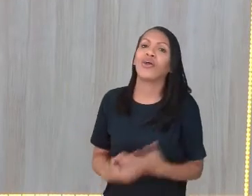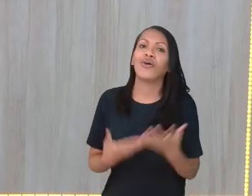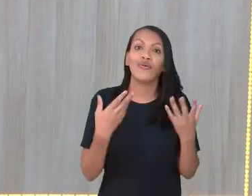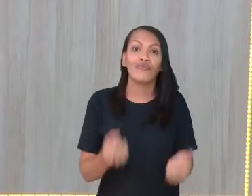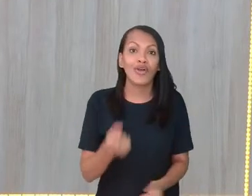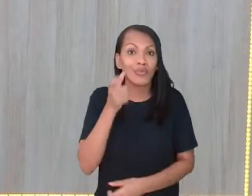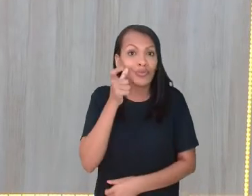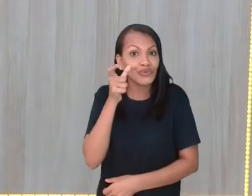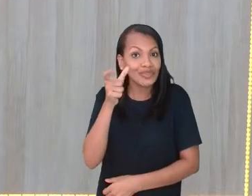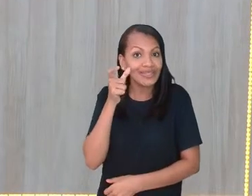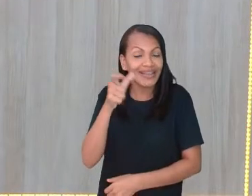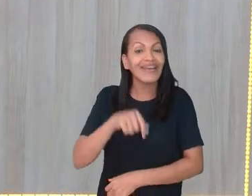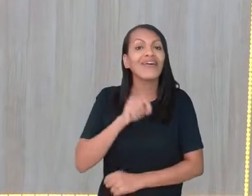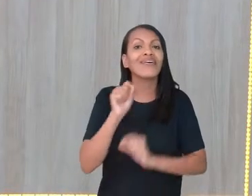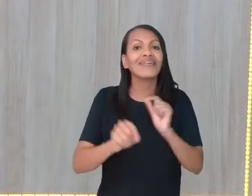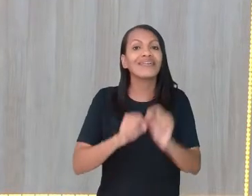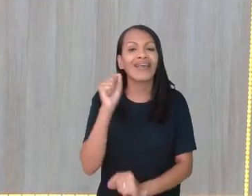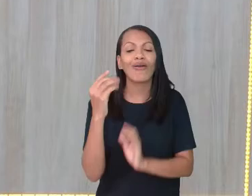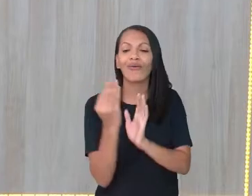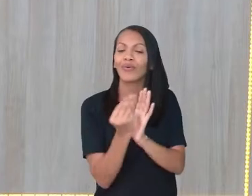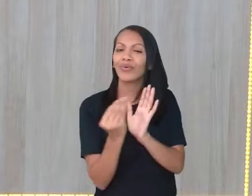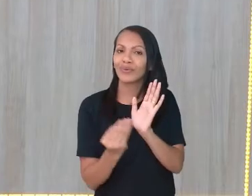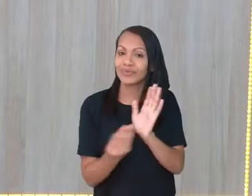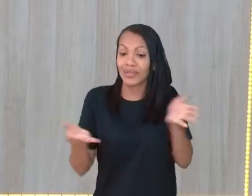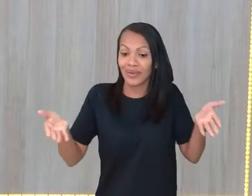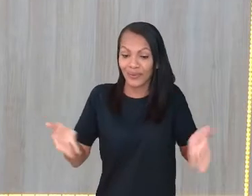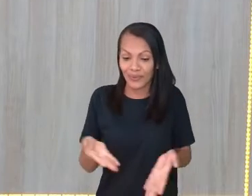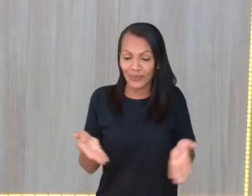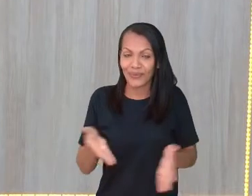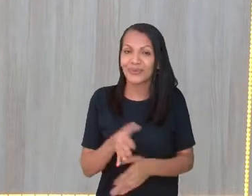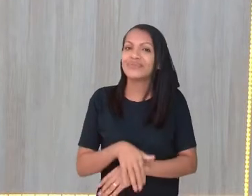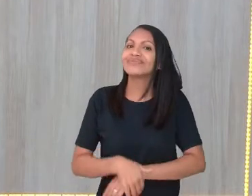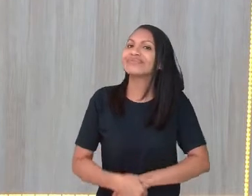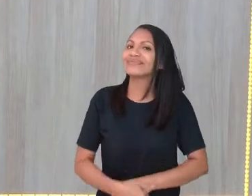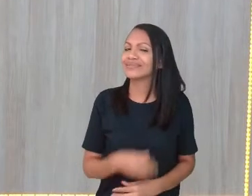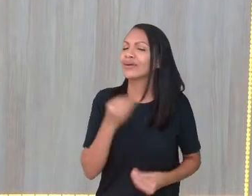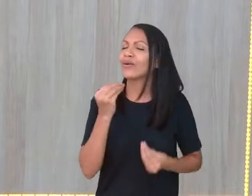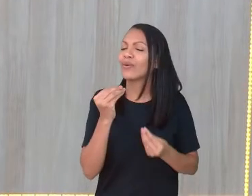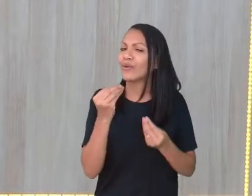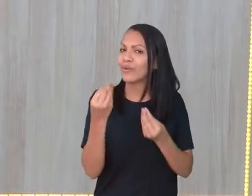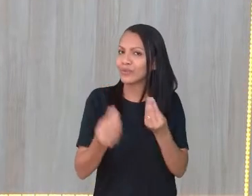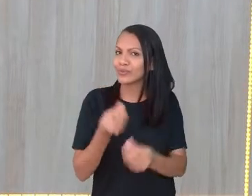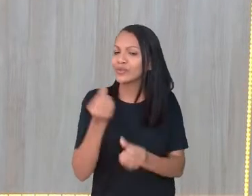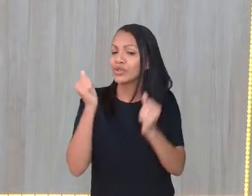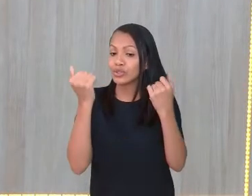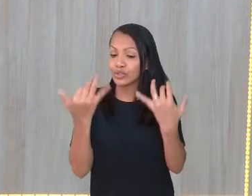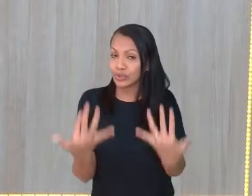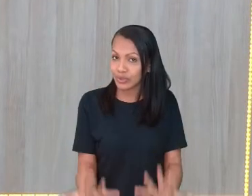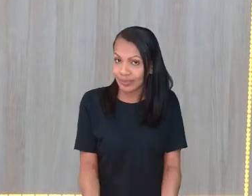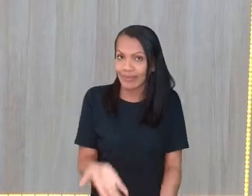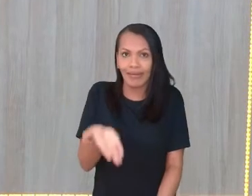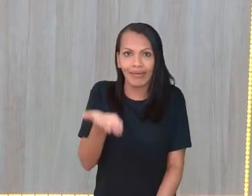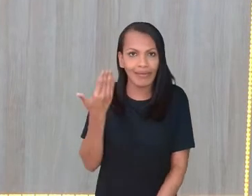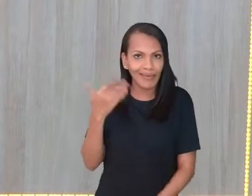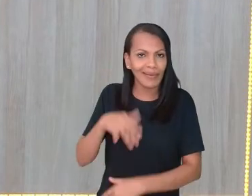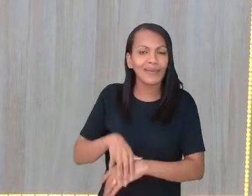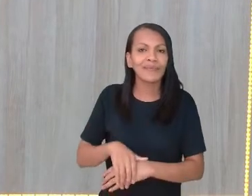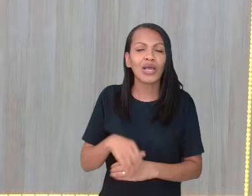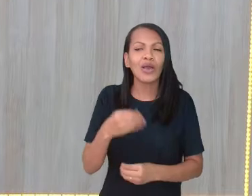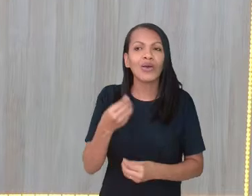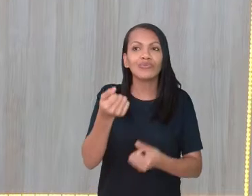que interessa, que é o nosso conteúdo de hoje, né? Como eu já disse no começo, nós vamos falar sobre